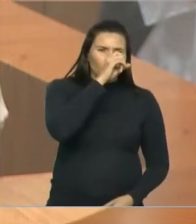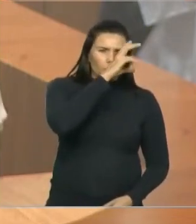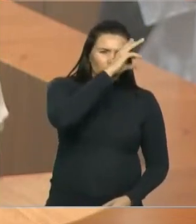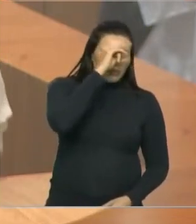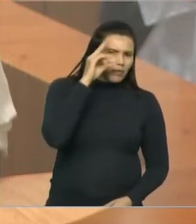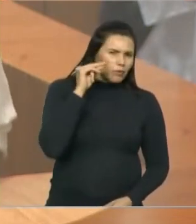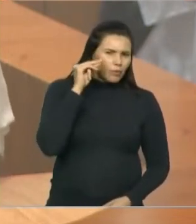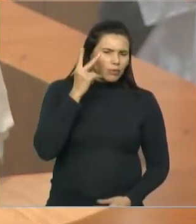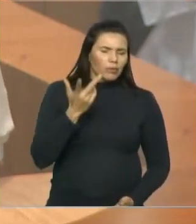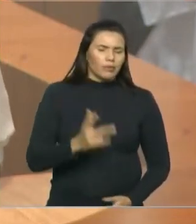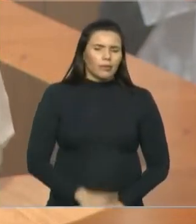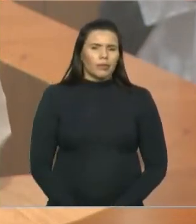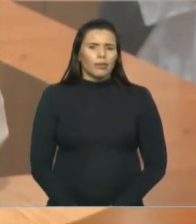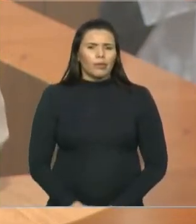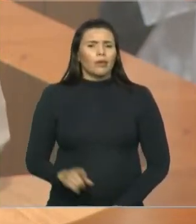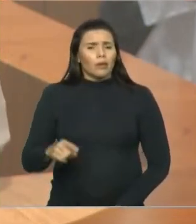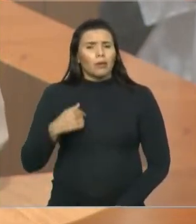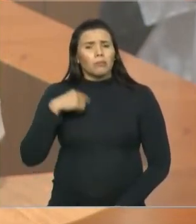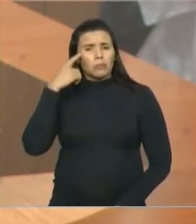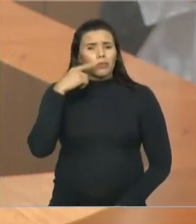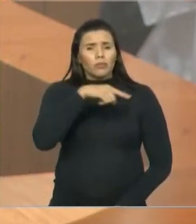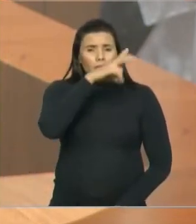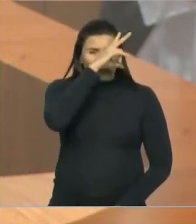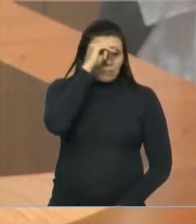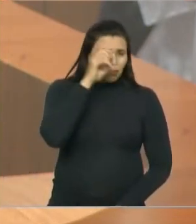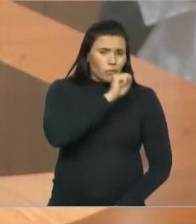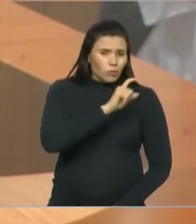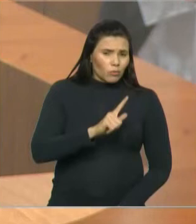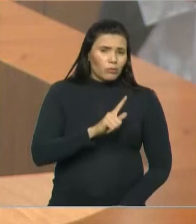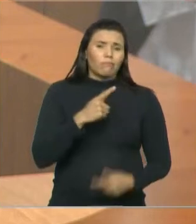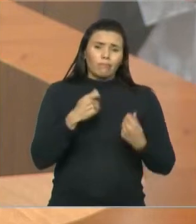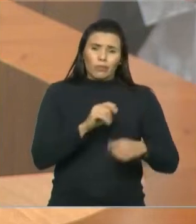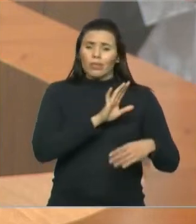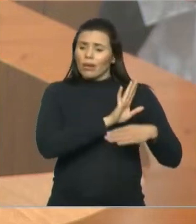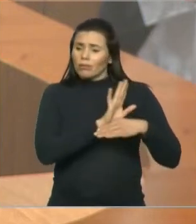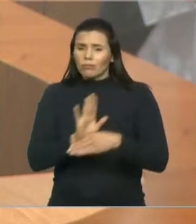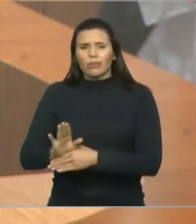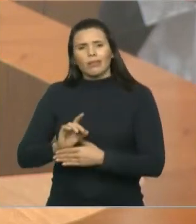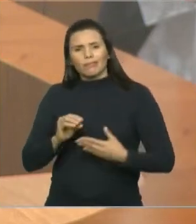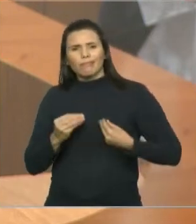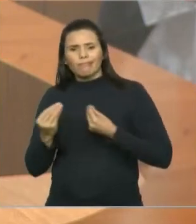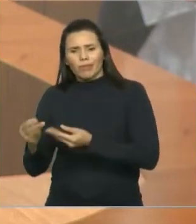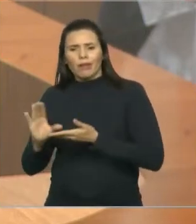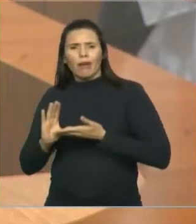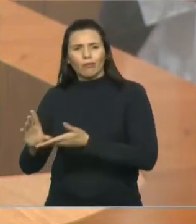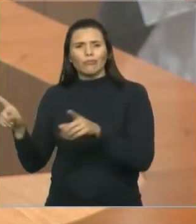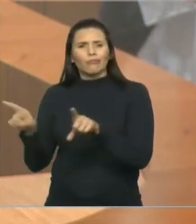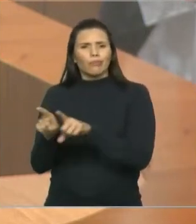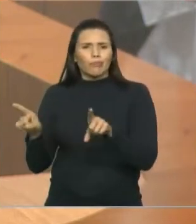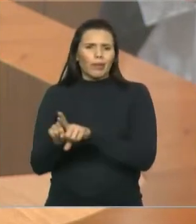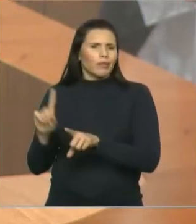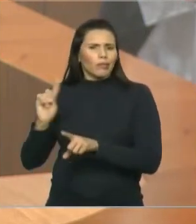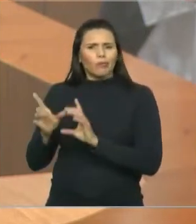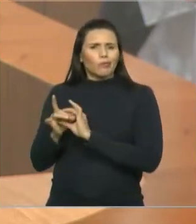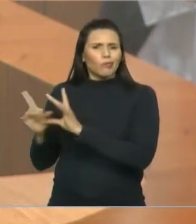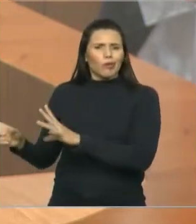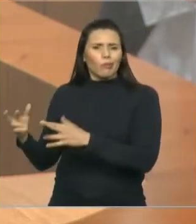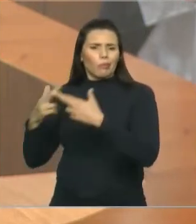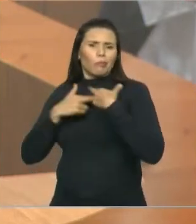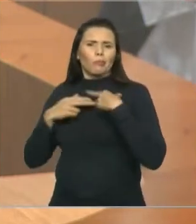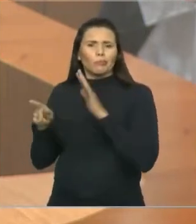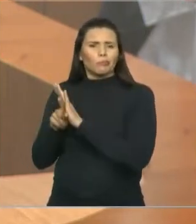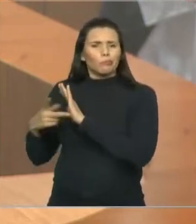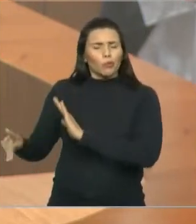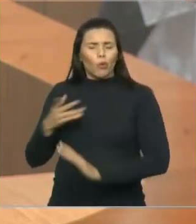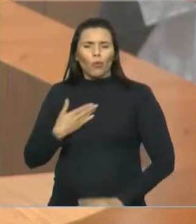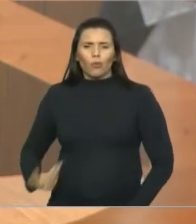responsabilidade agora e ter mediadores. Eu quero lhe parabenizar para a gente trazer essa discussão, porque nós